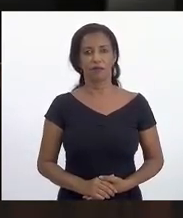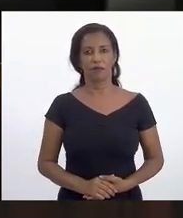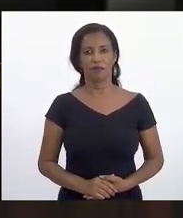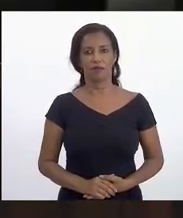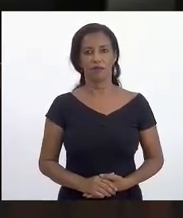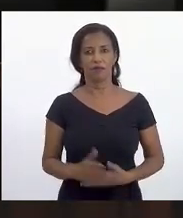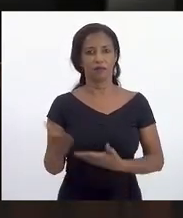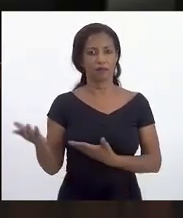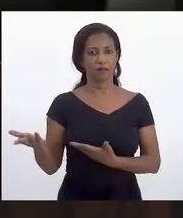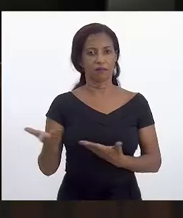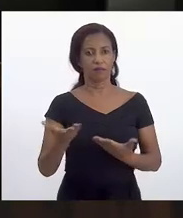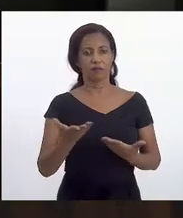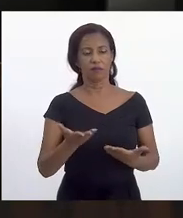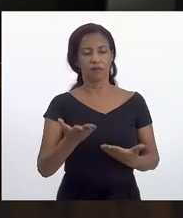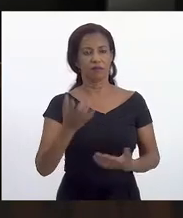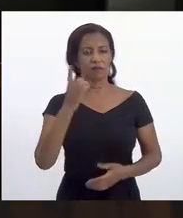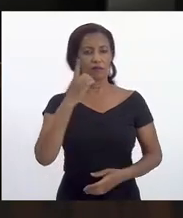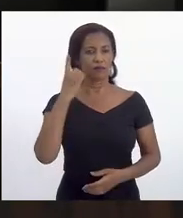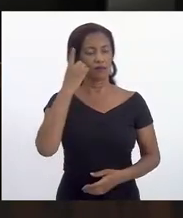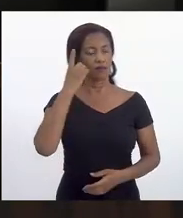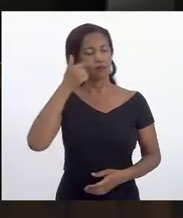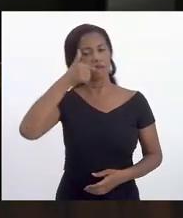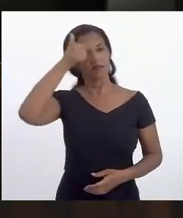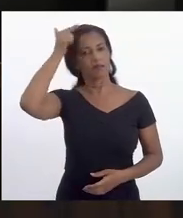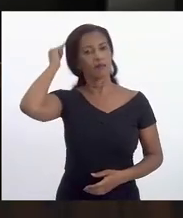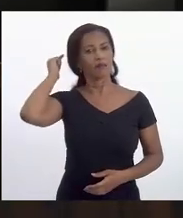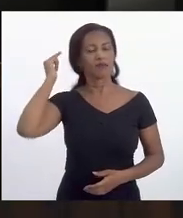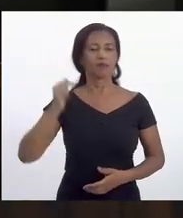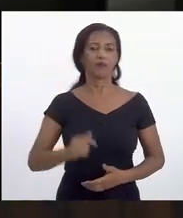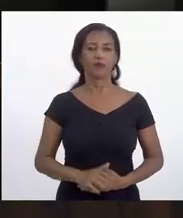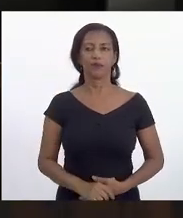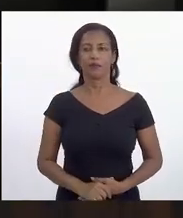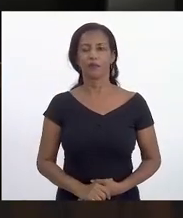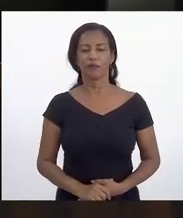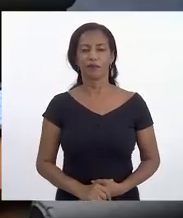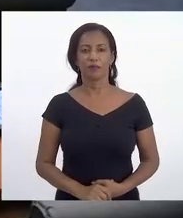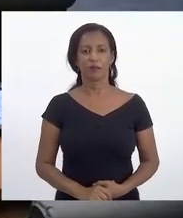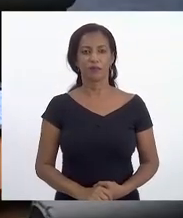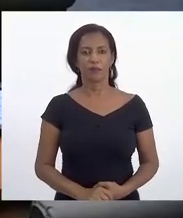e com a palavra eu devo Nobre Deputado Luiz Paulo